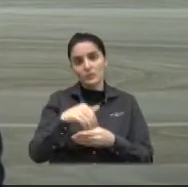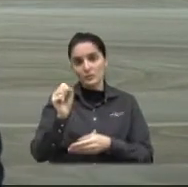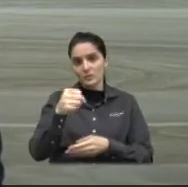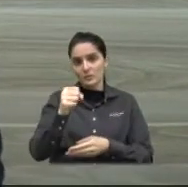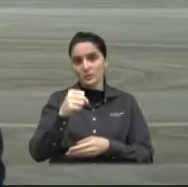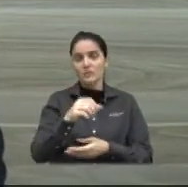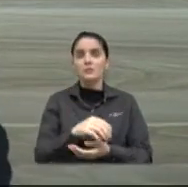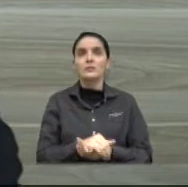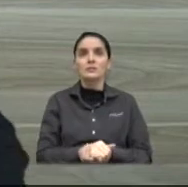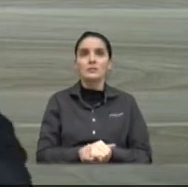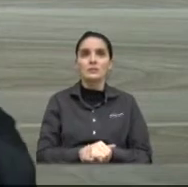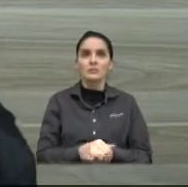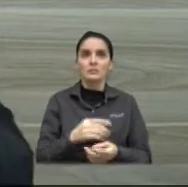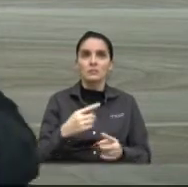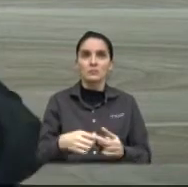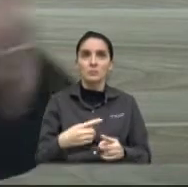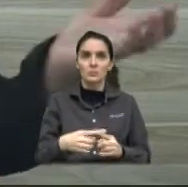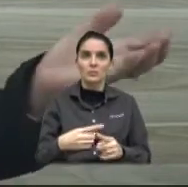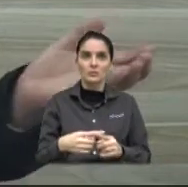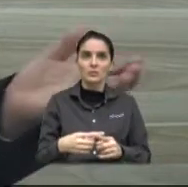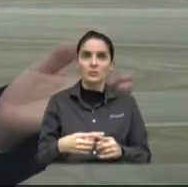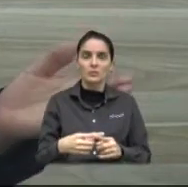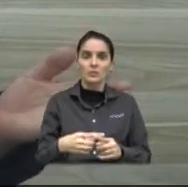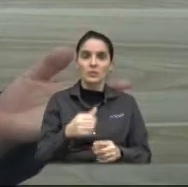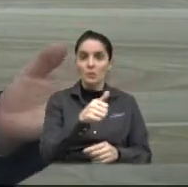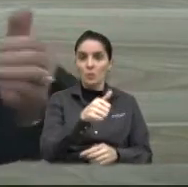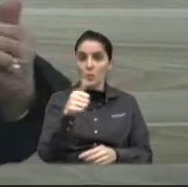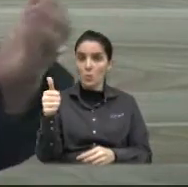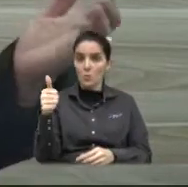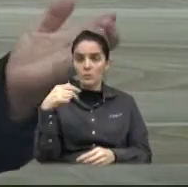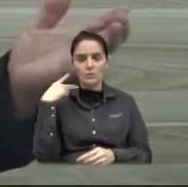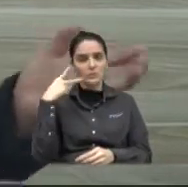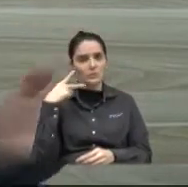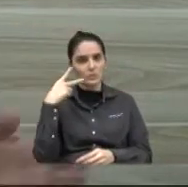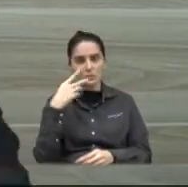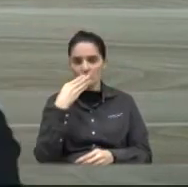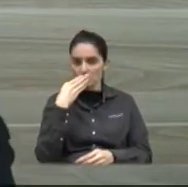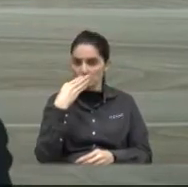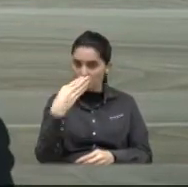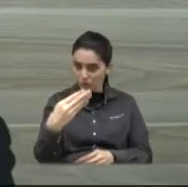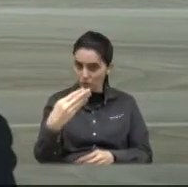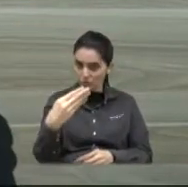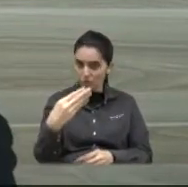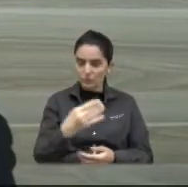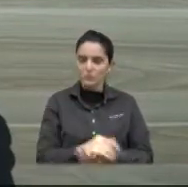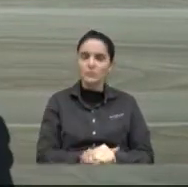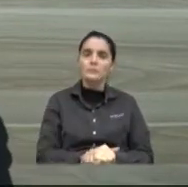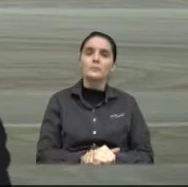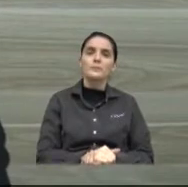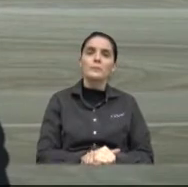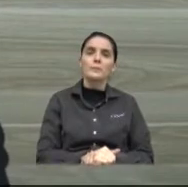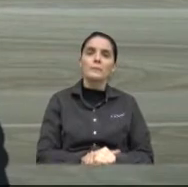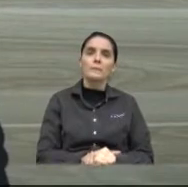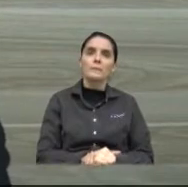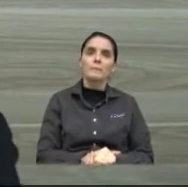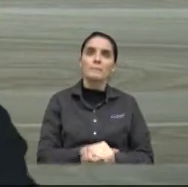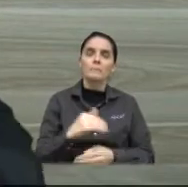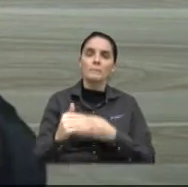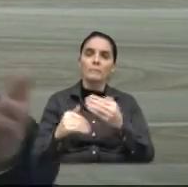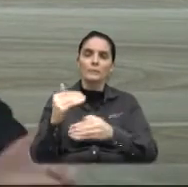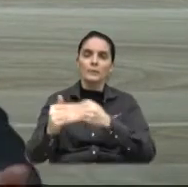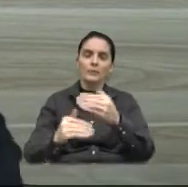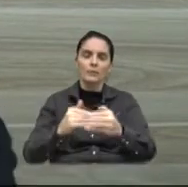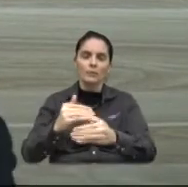foi uma iniciativa de 11 vereadores neves passou e 11 vereadores assinaram para que houvesse é uma mudança